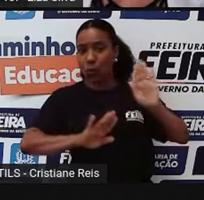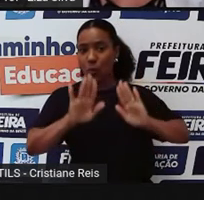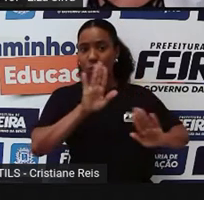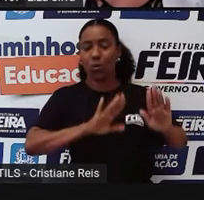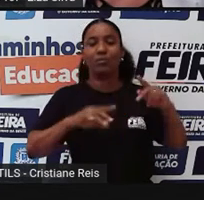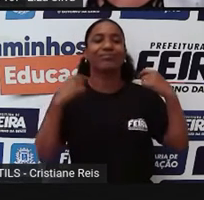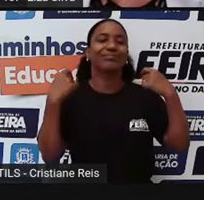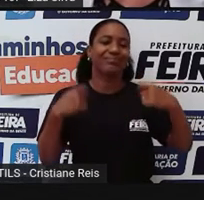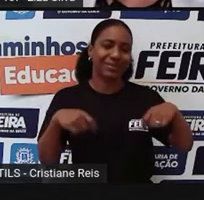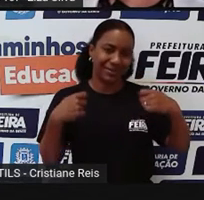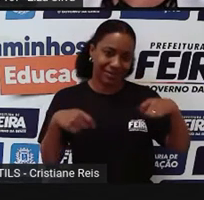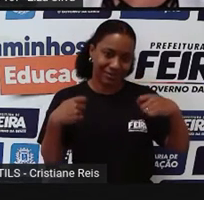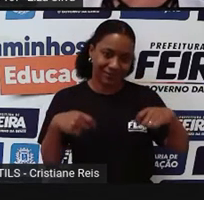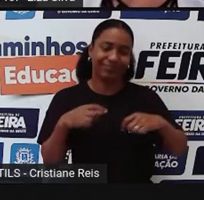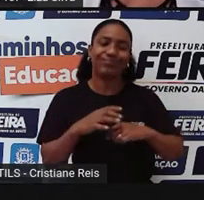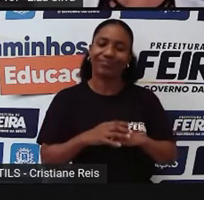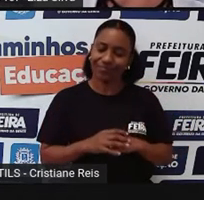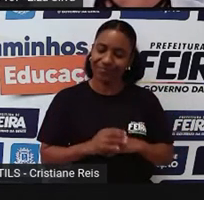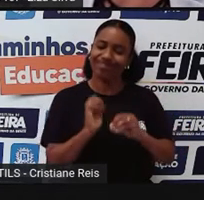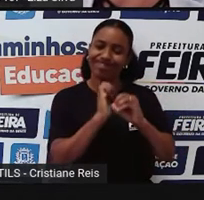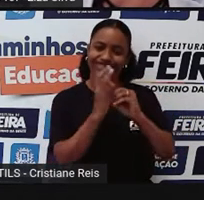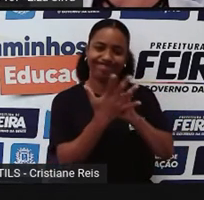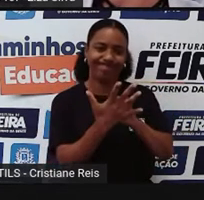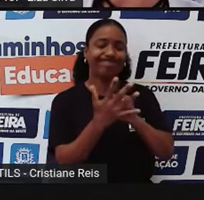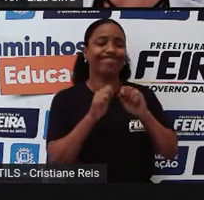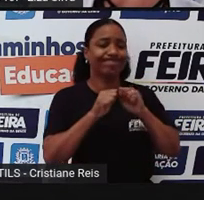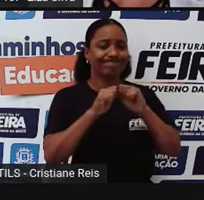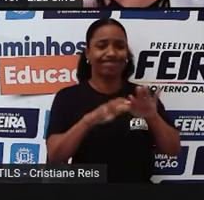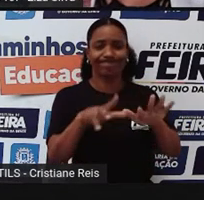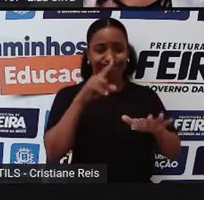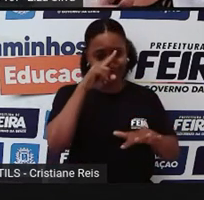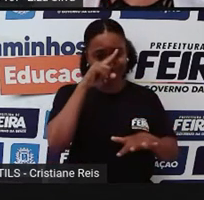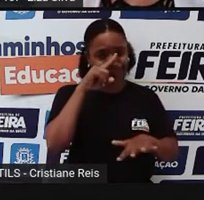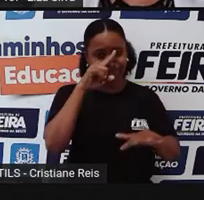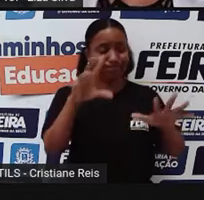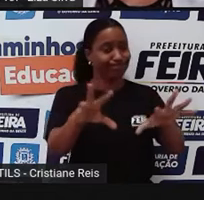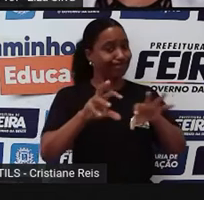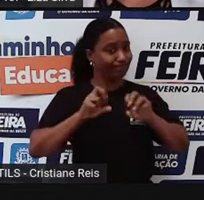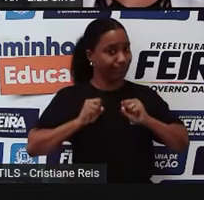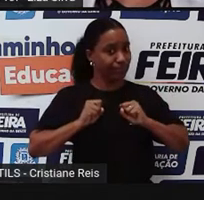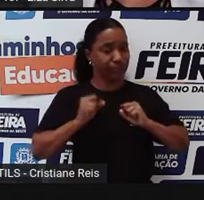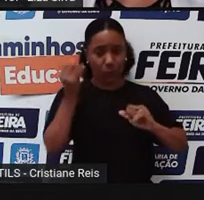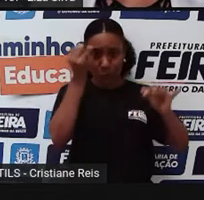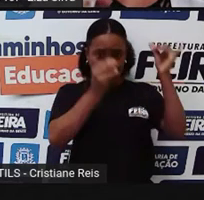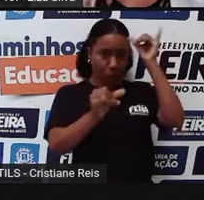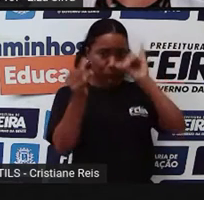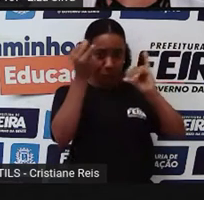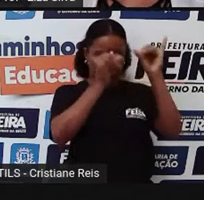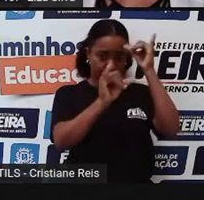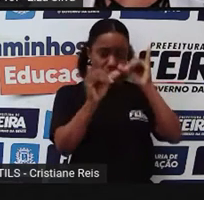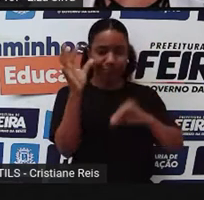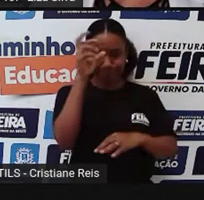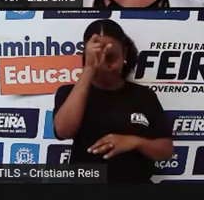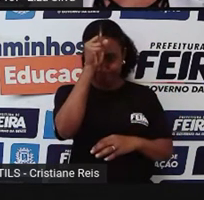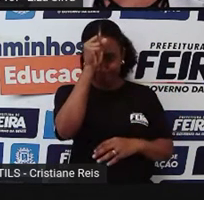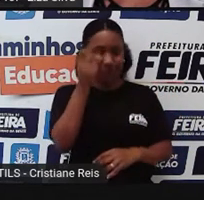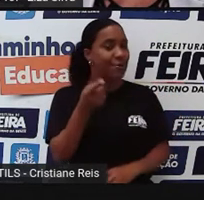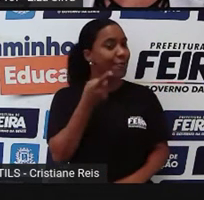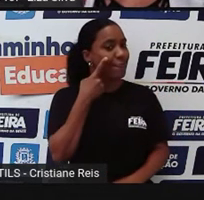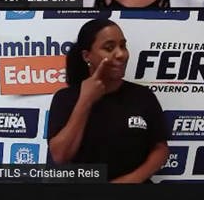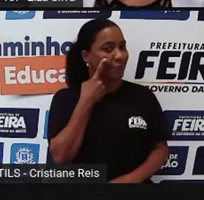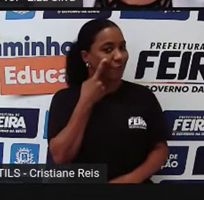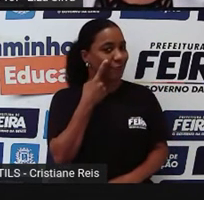para evitar a contaminação pelo coronavírus e vamos aprender esses cuidados agora em línguas